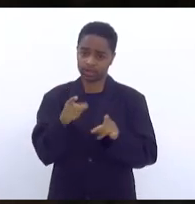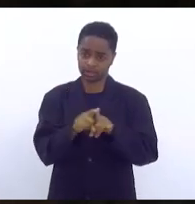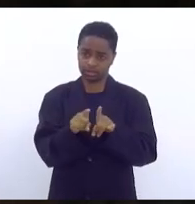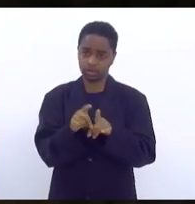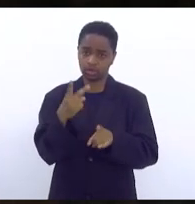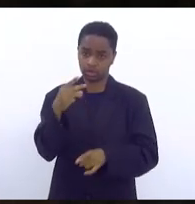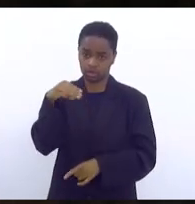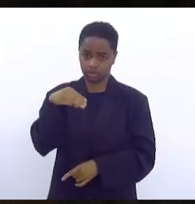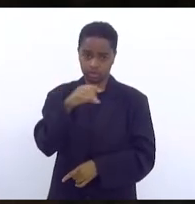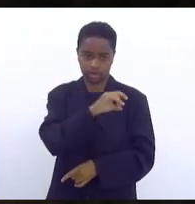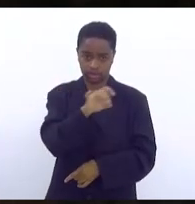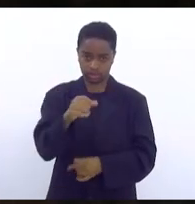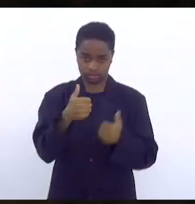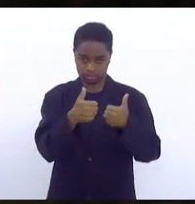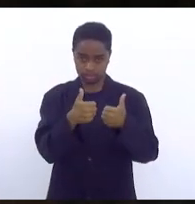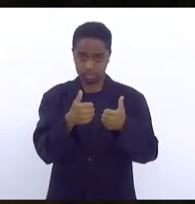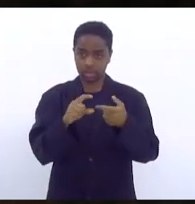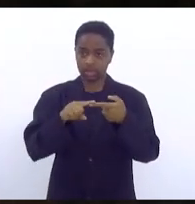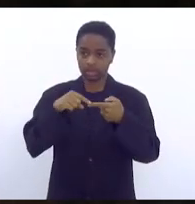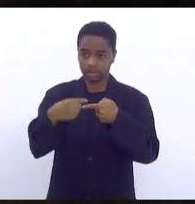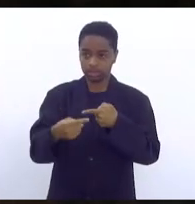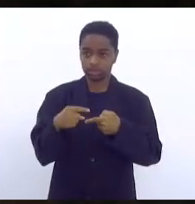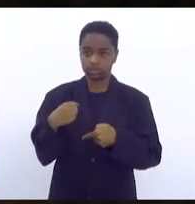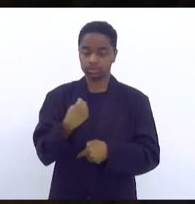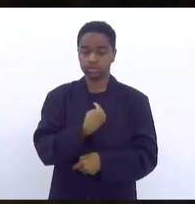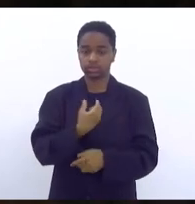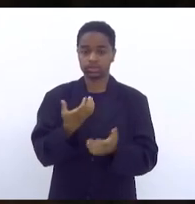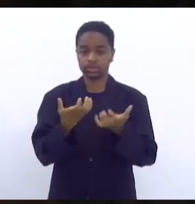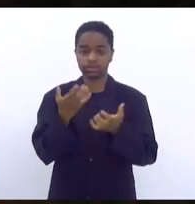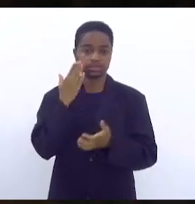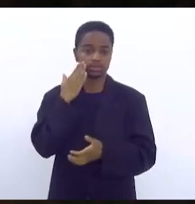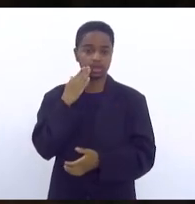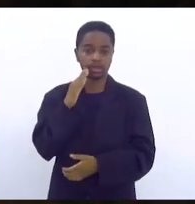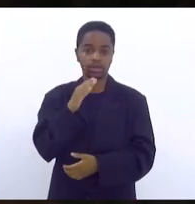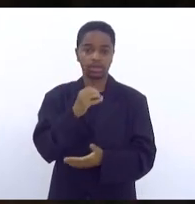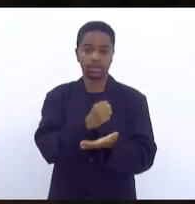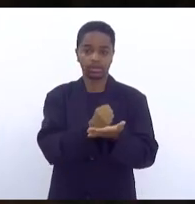dois minutinhos para cada um de vocês para depois a gente ouvir a concessionária